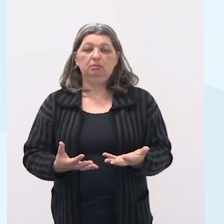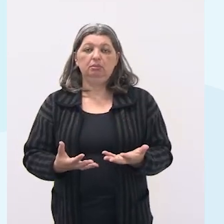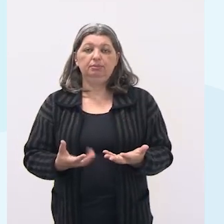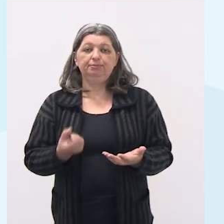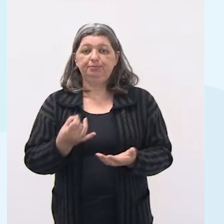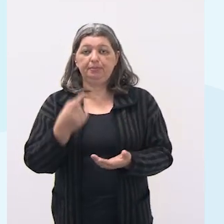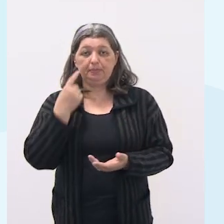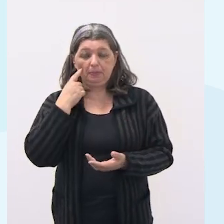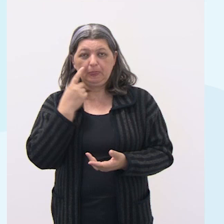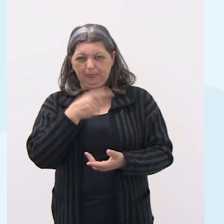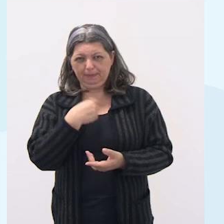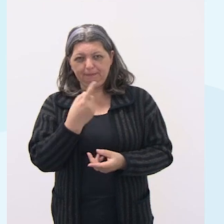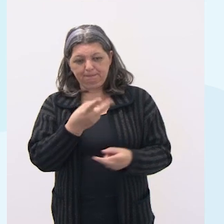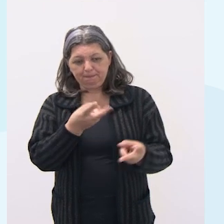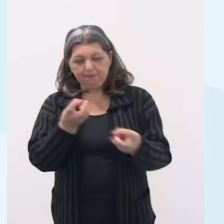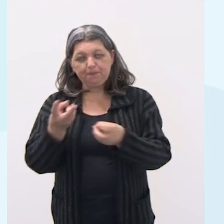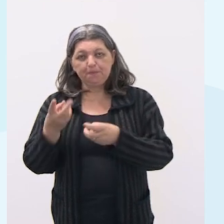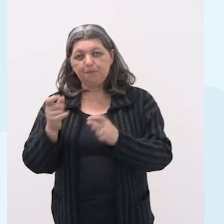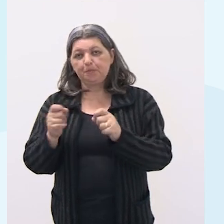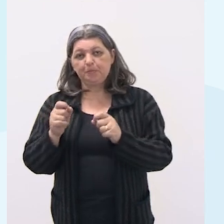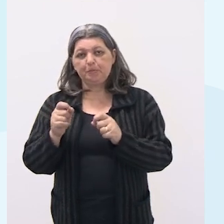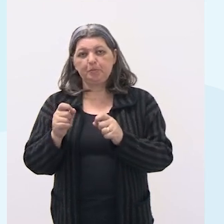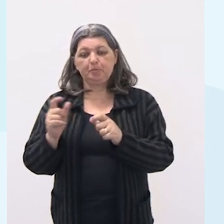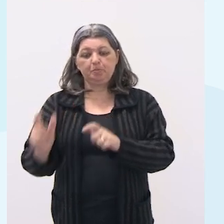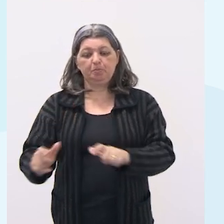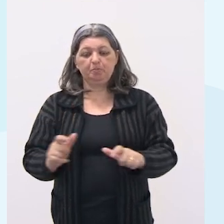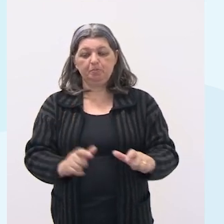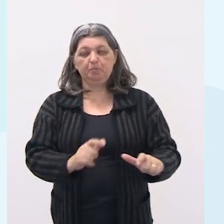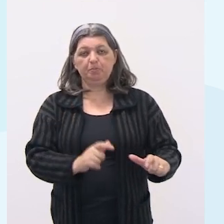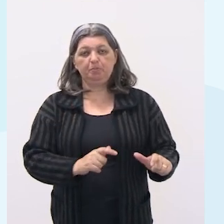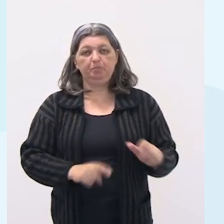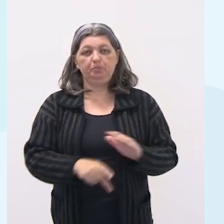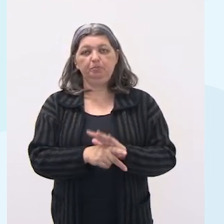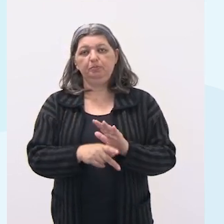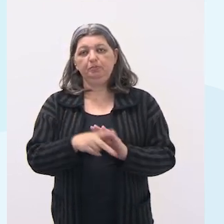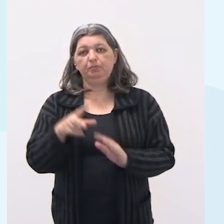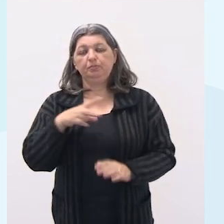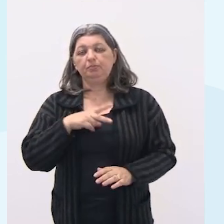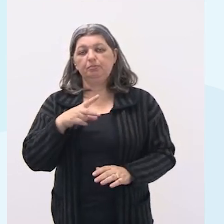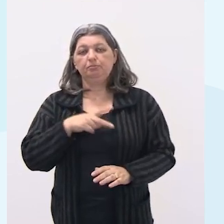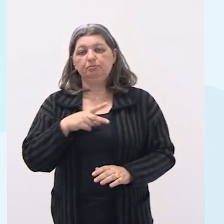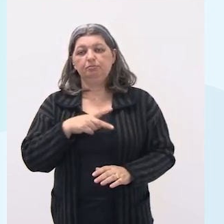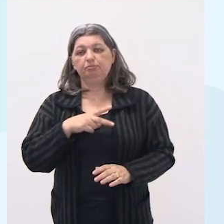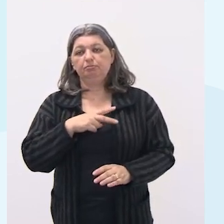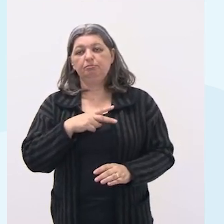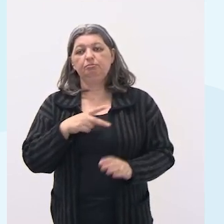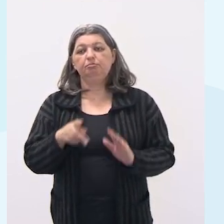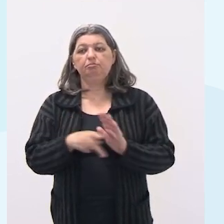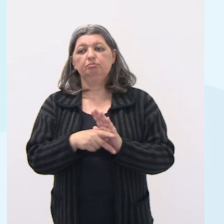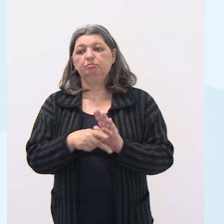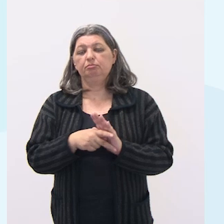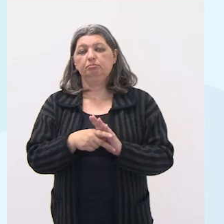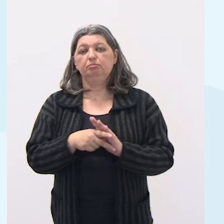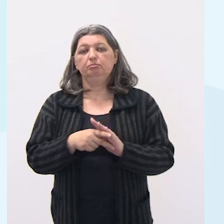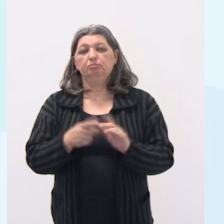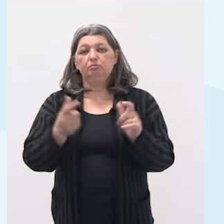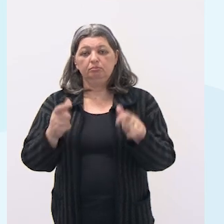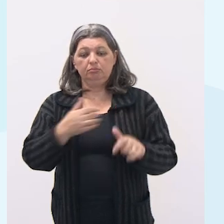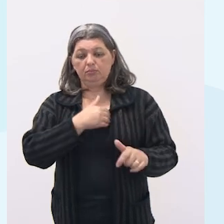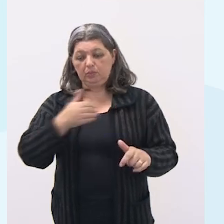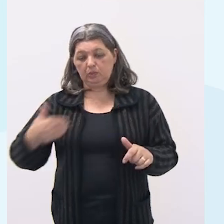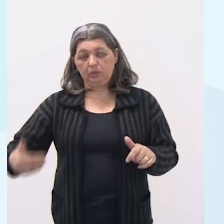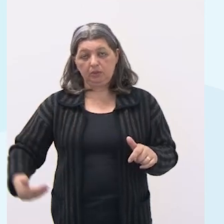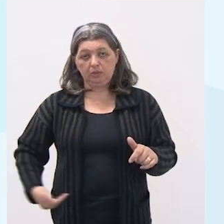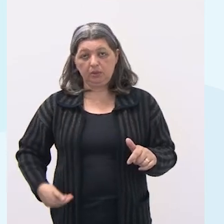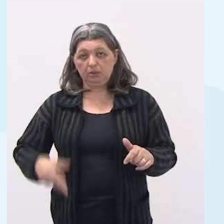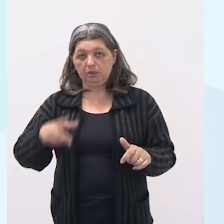a gente percebe que os espaços privados, como é que a ocupação dos espaços públicos e dos espaços